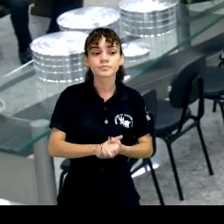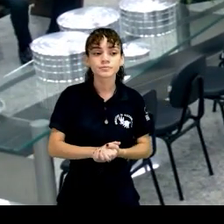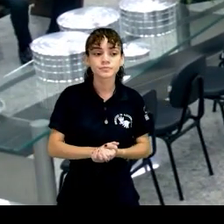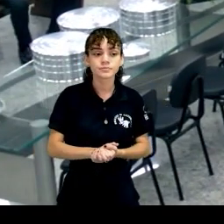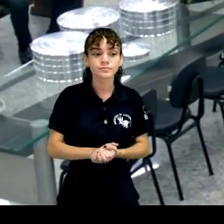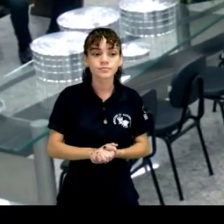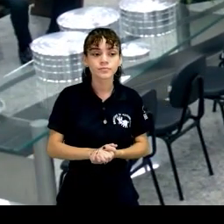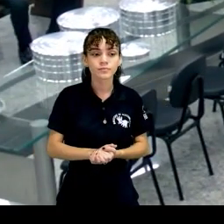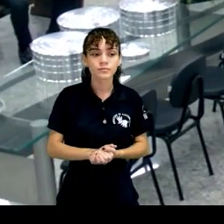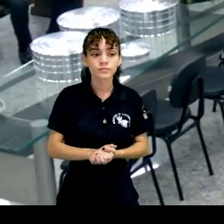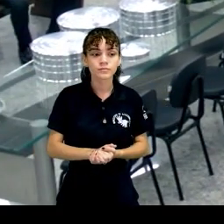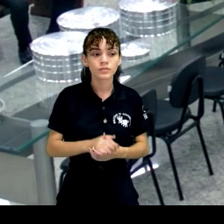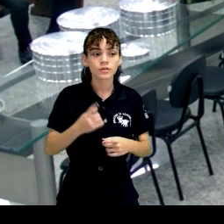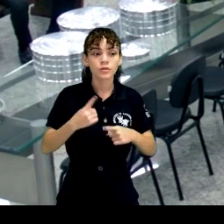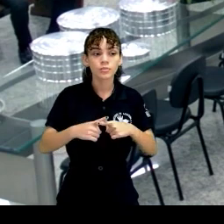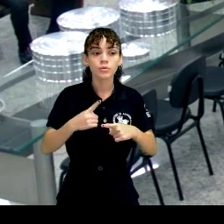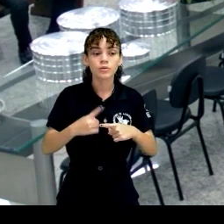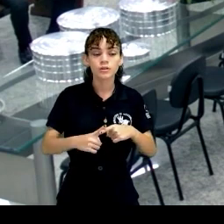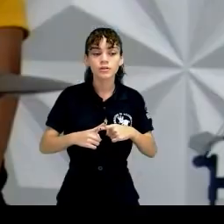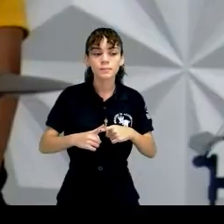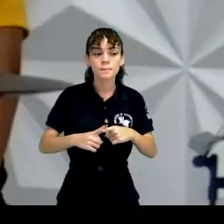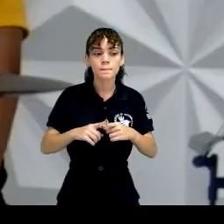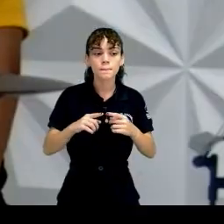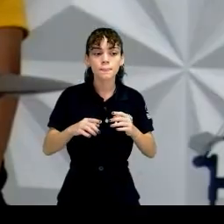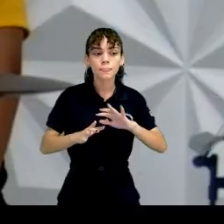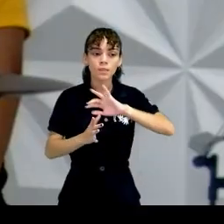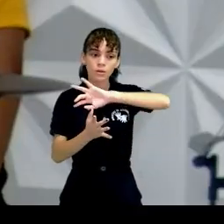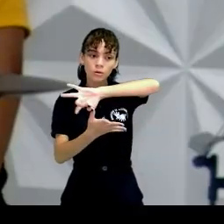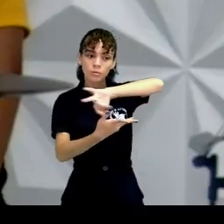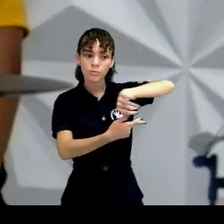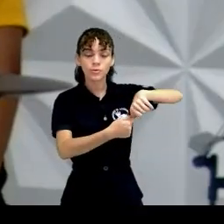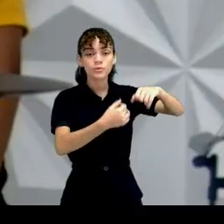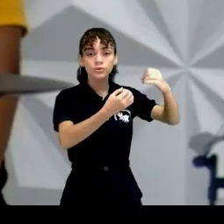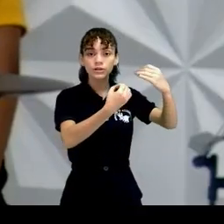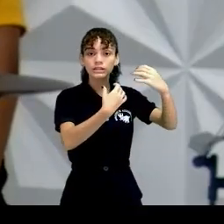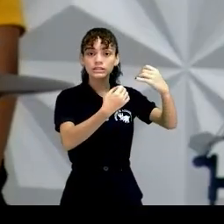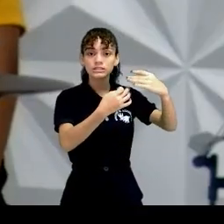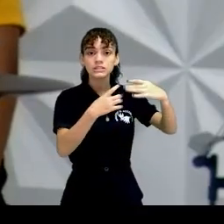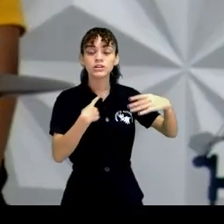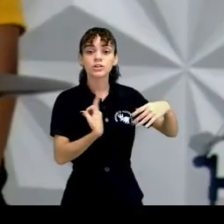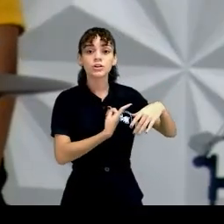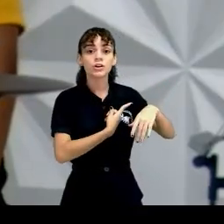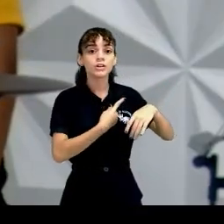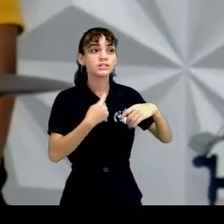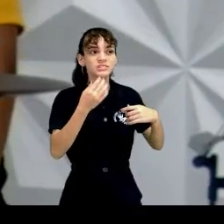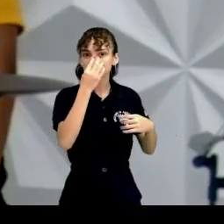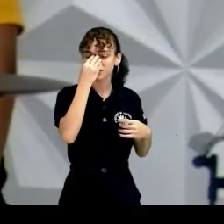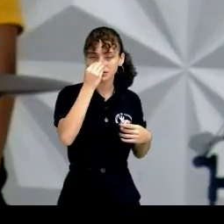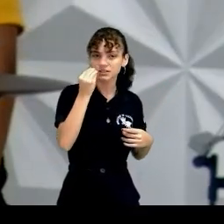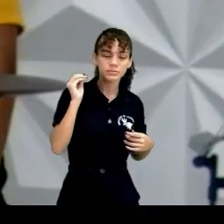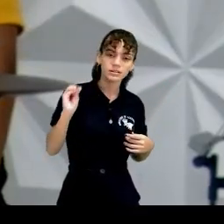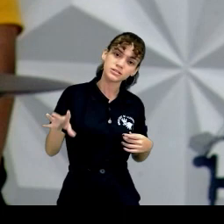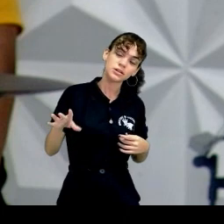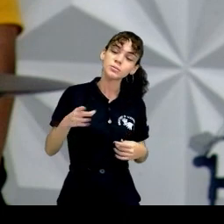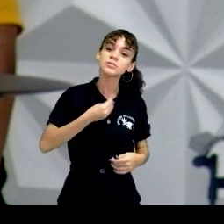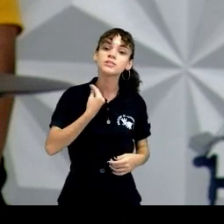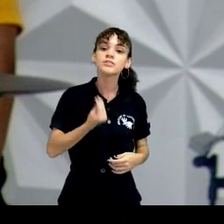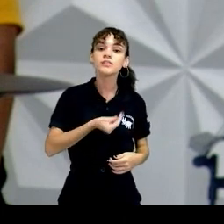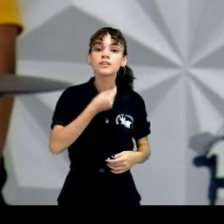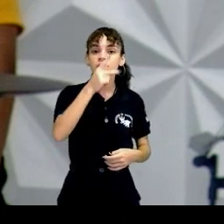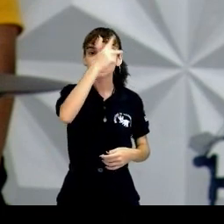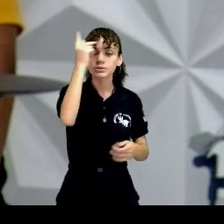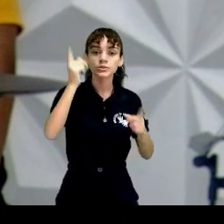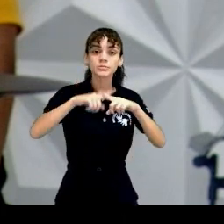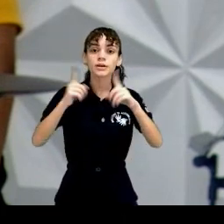alguém. Mas o Evangelho nos convida a caminharmos na contramão, a nos alegrar com os que se alegram e a chorar com